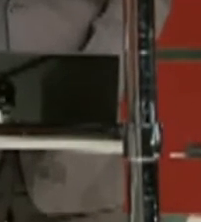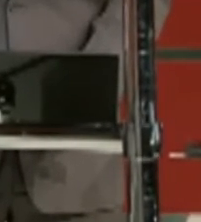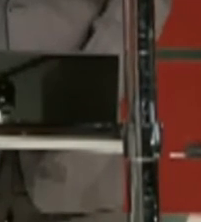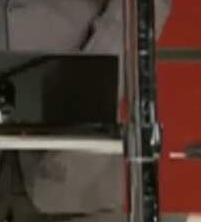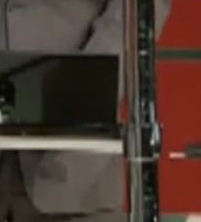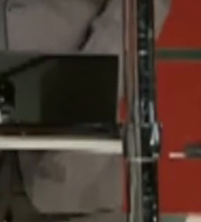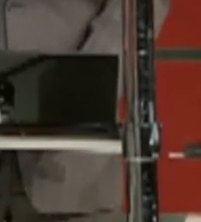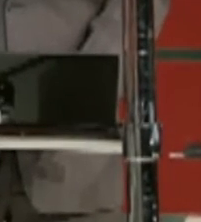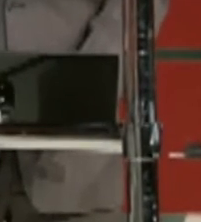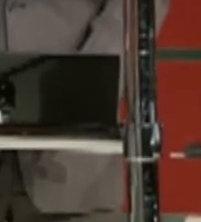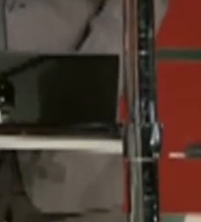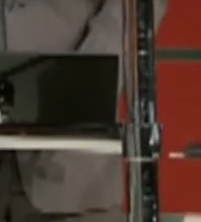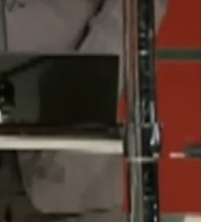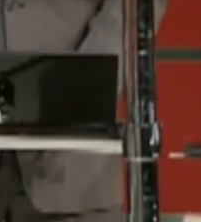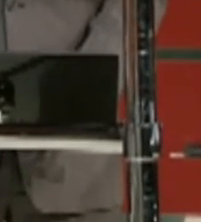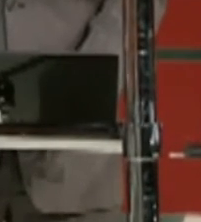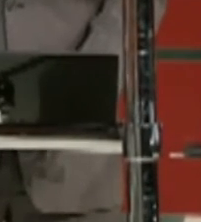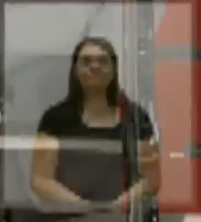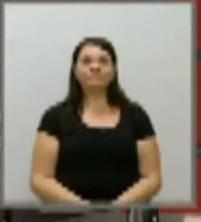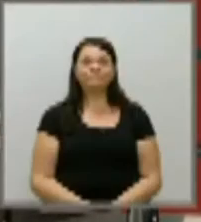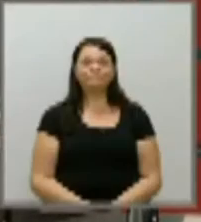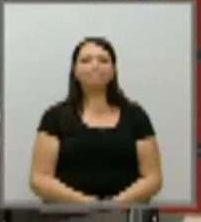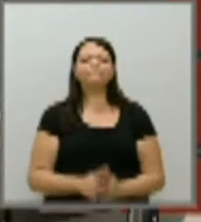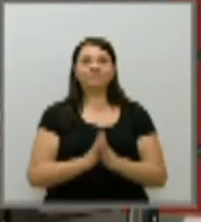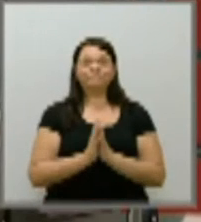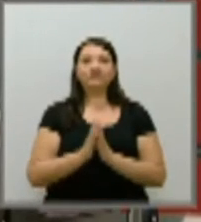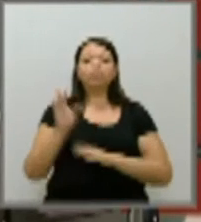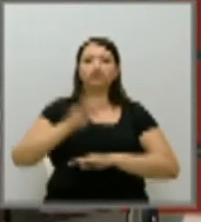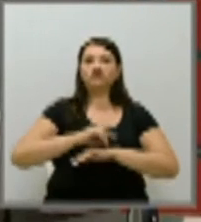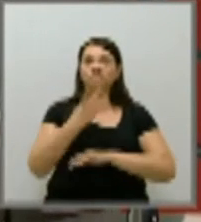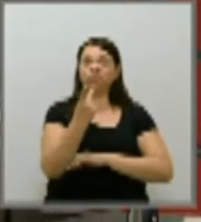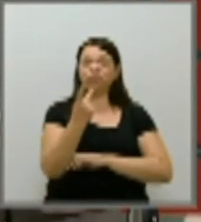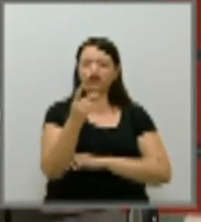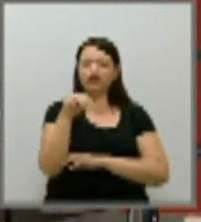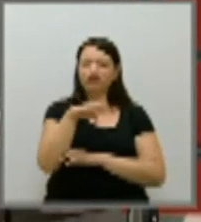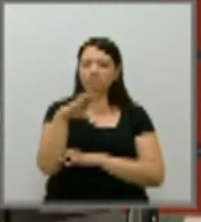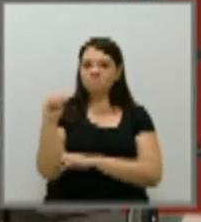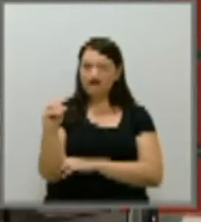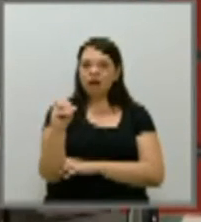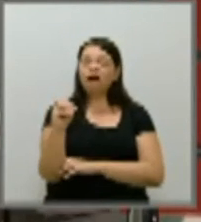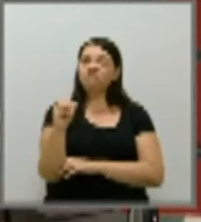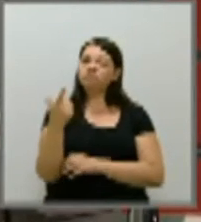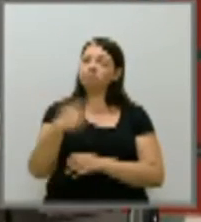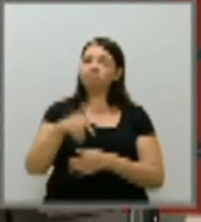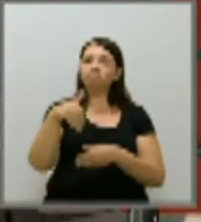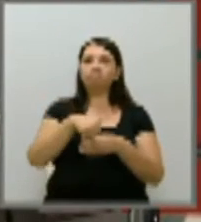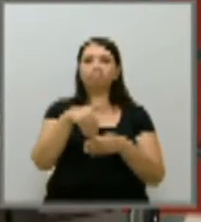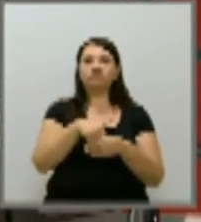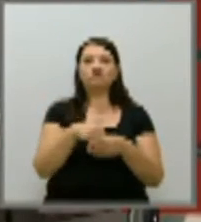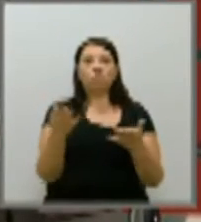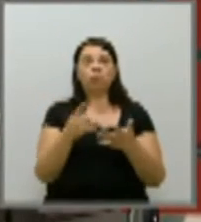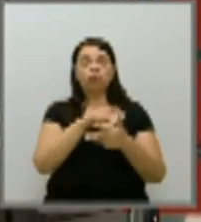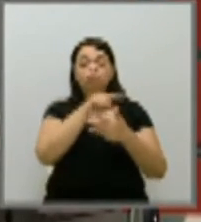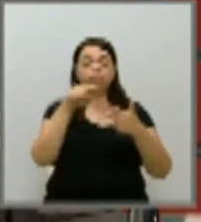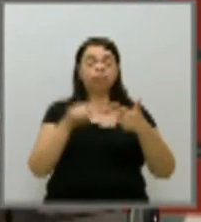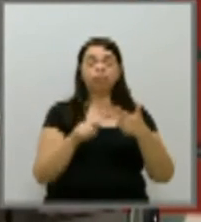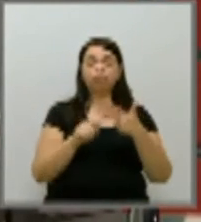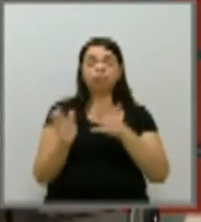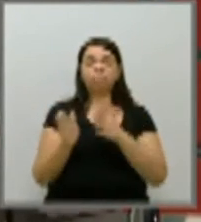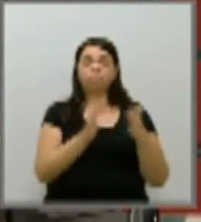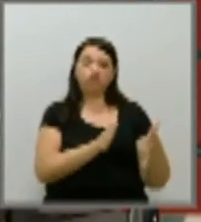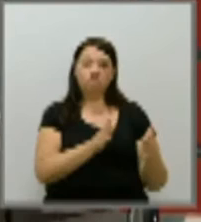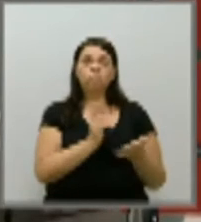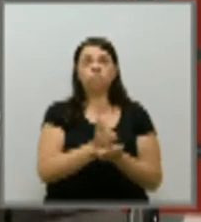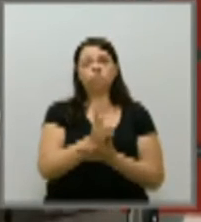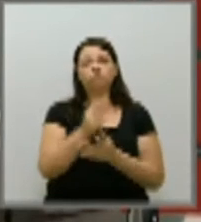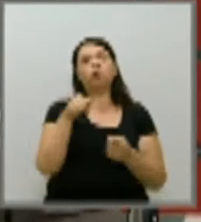186 mil eleitores do município vão às urnas no dia 12 de março. Neste terceiro bloco, continuamos com a sessão de perguntas entre os